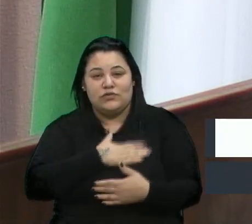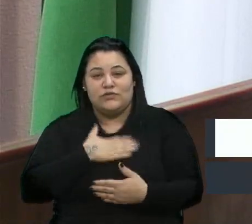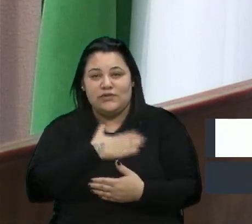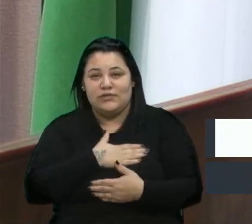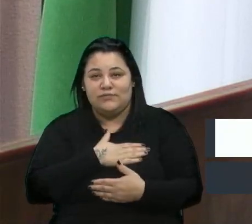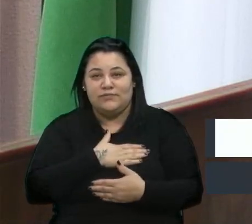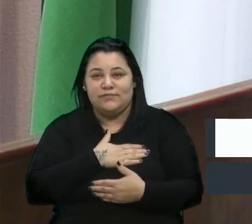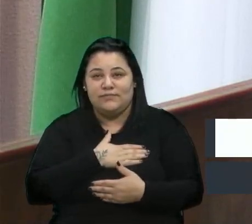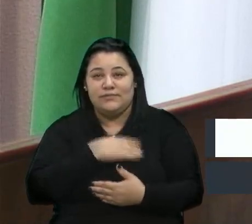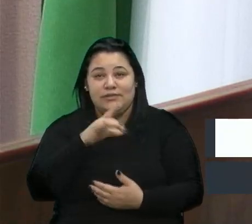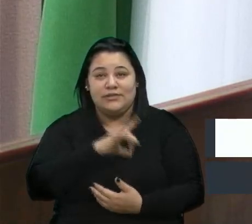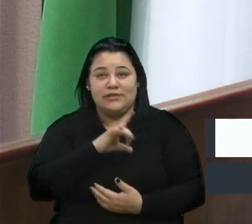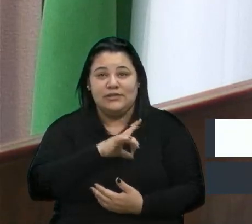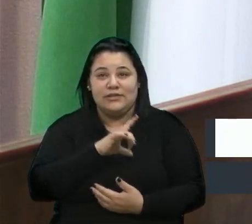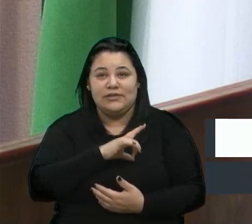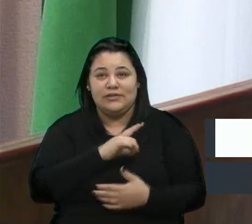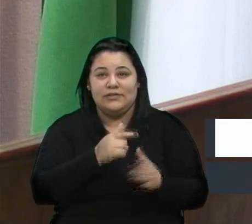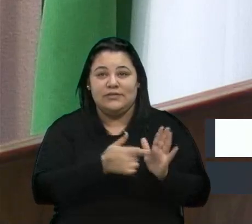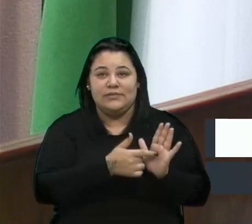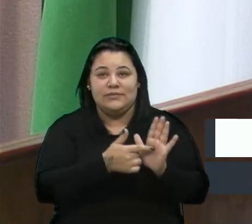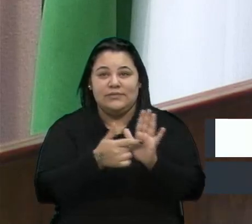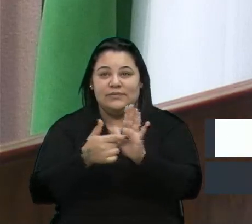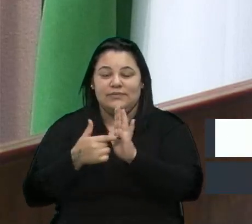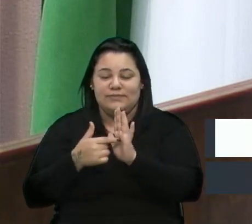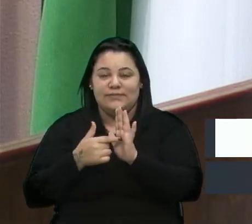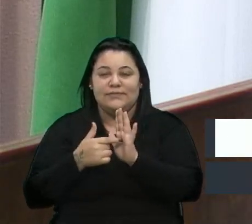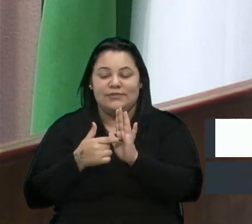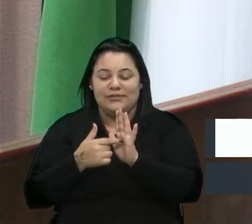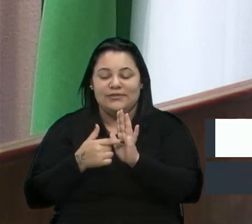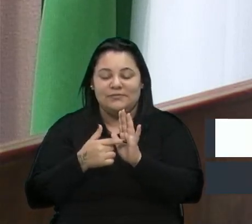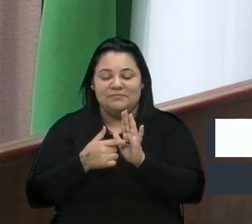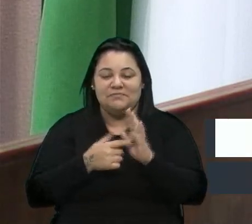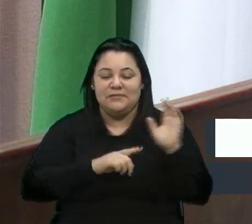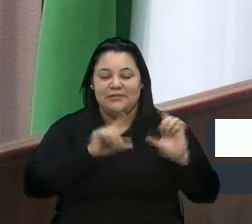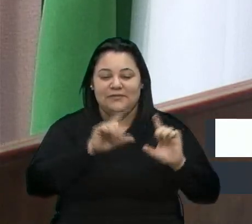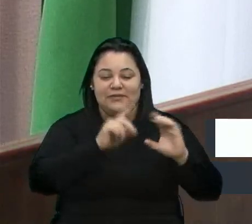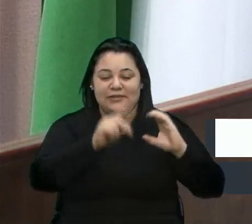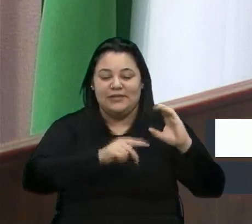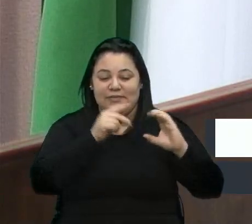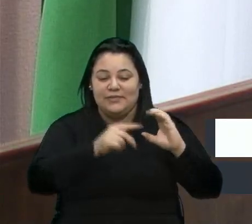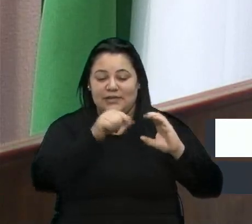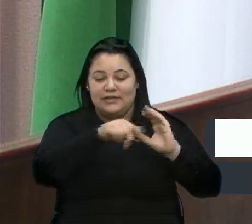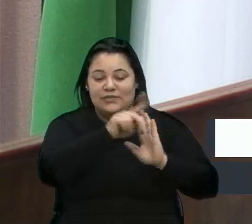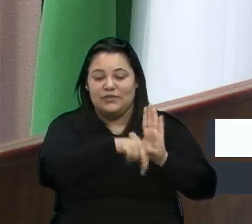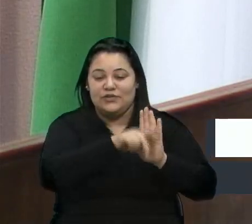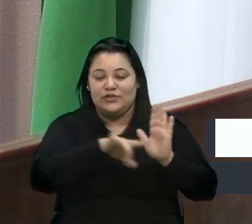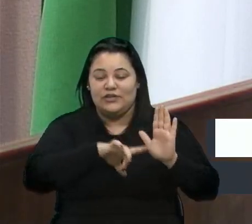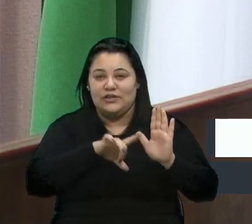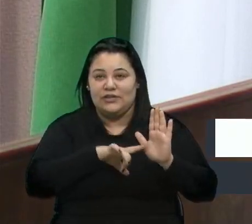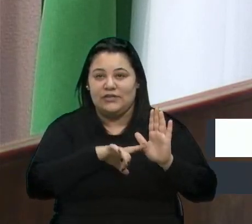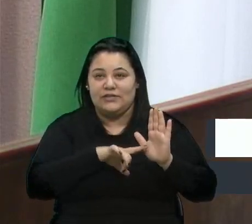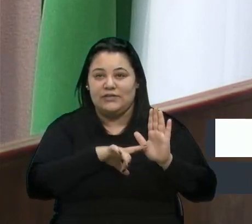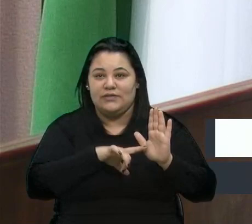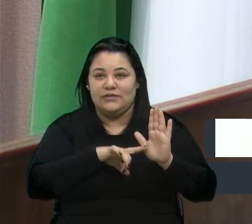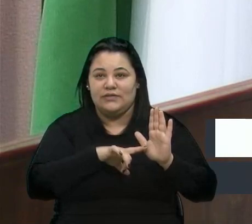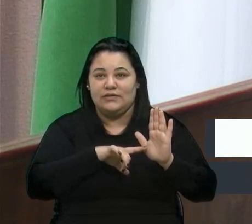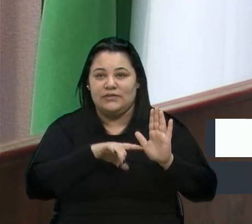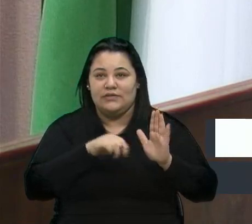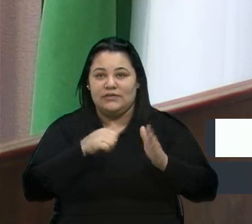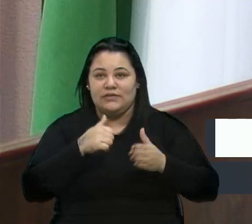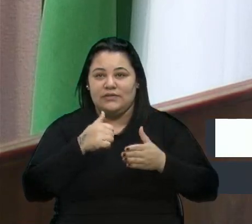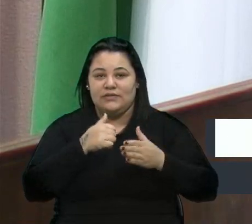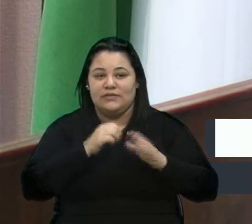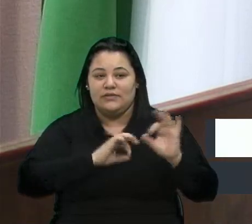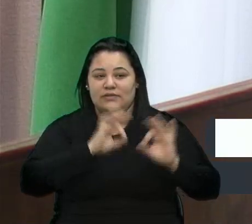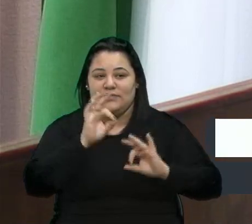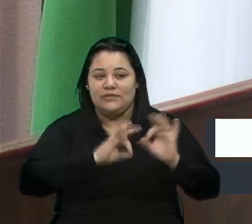Legislativa, tem sido exibida na programação da TV Câmara. Esse é um projeto que conta com o financiamento da Lei de Incentivo à Cultura de Caxias,